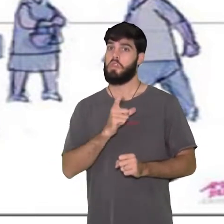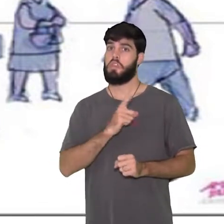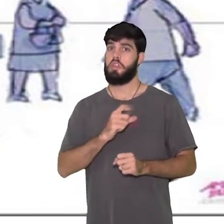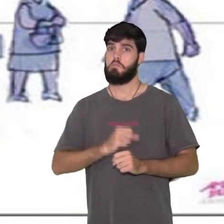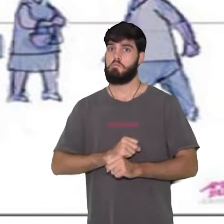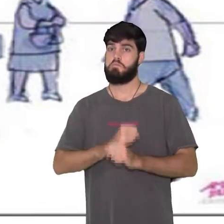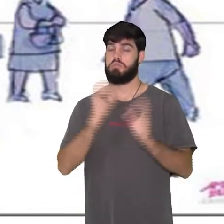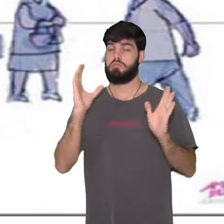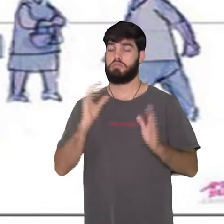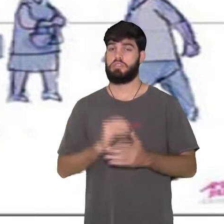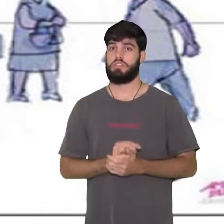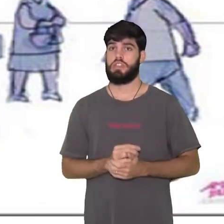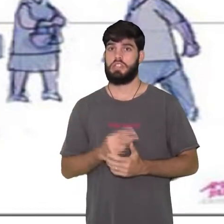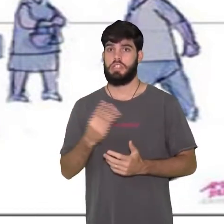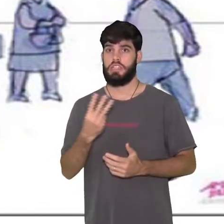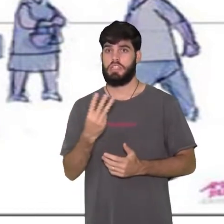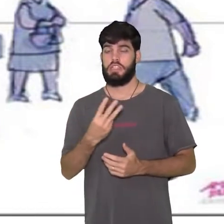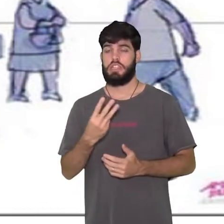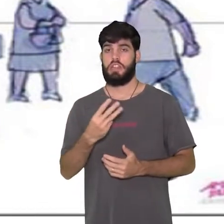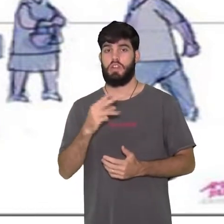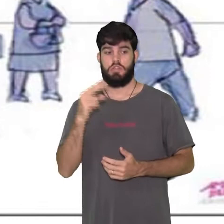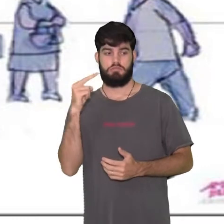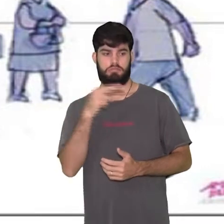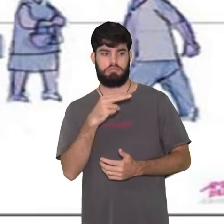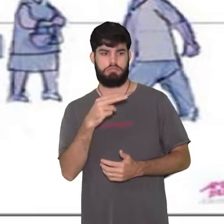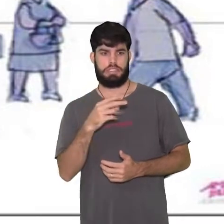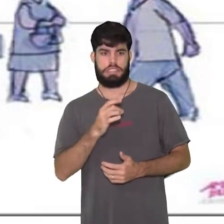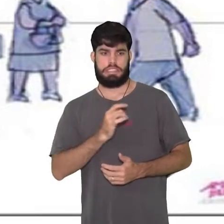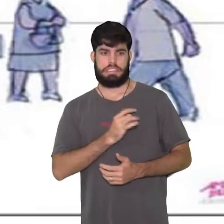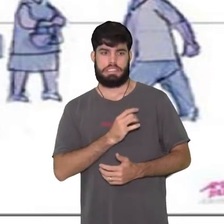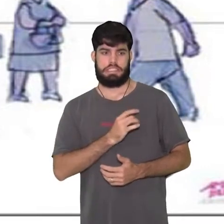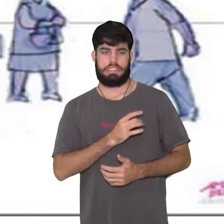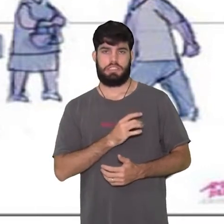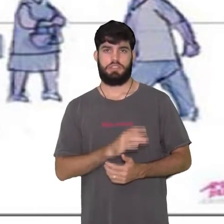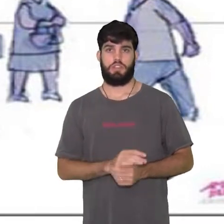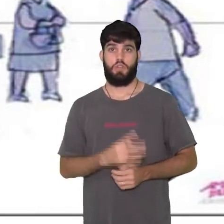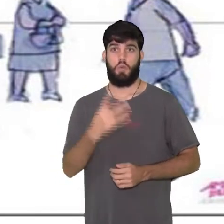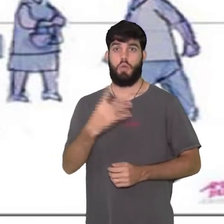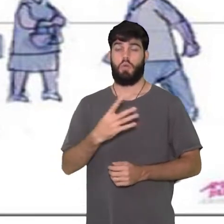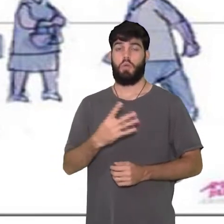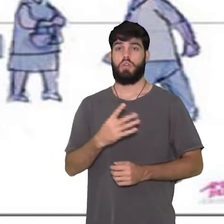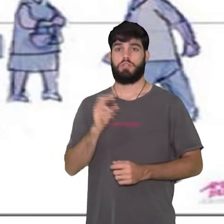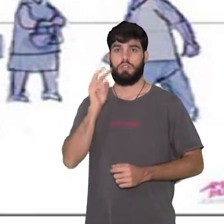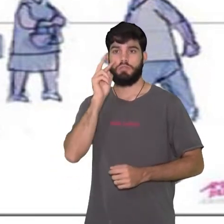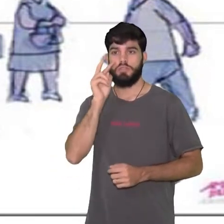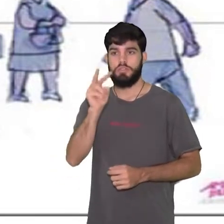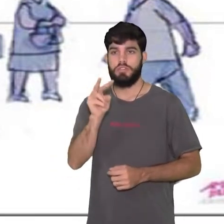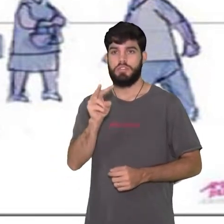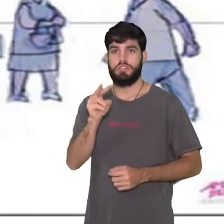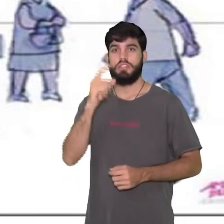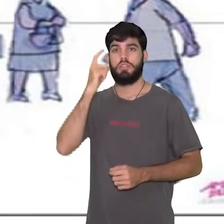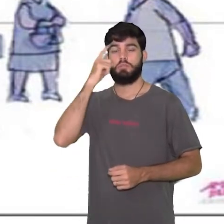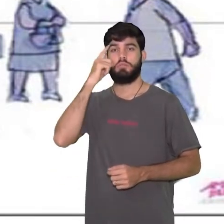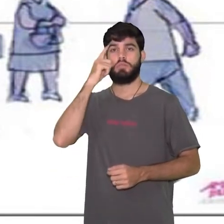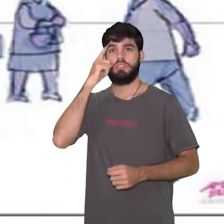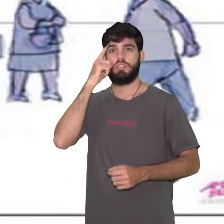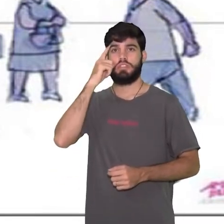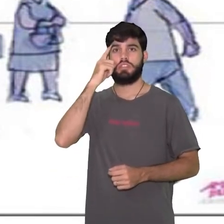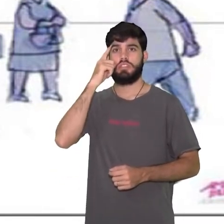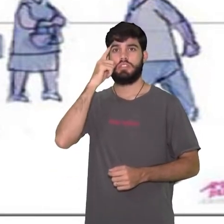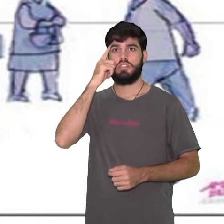bomba. A terceira olha para os dois primeiros e fala, medo. O quarto já olha para frente e